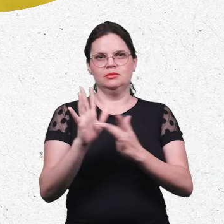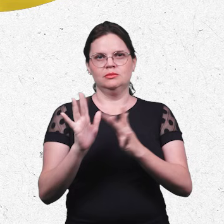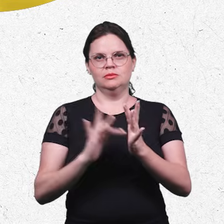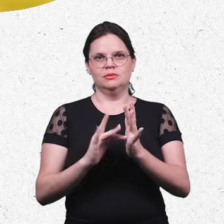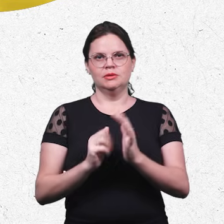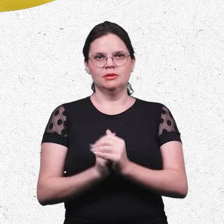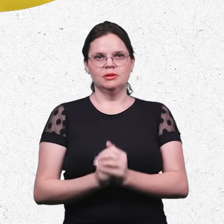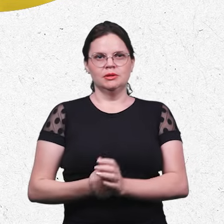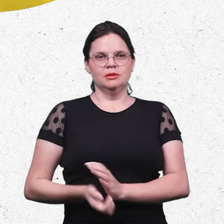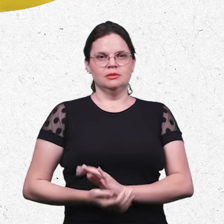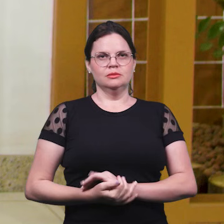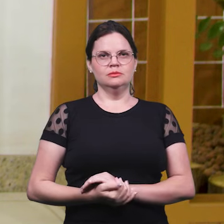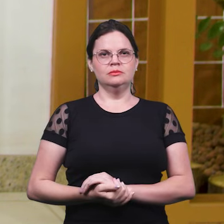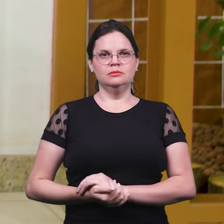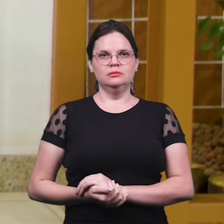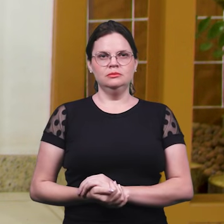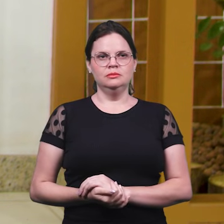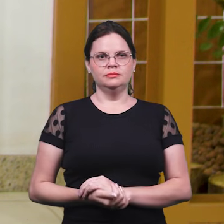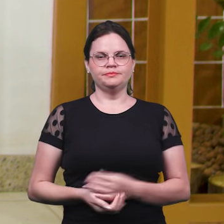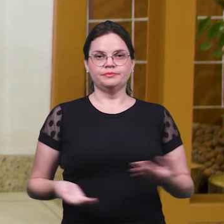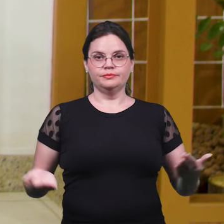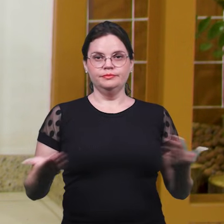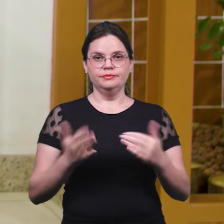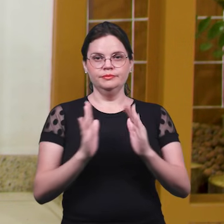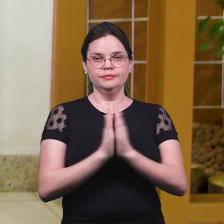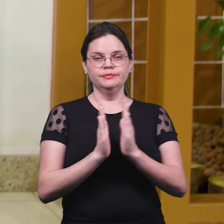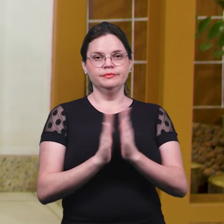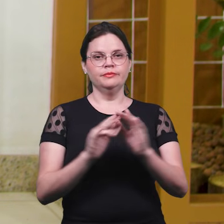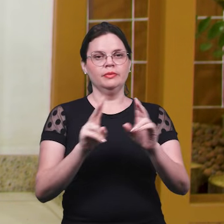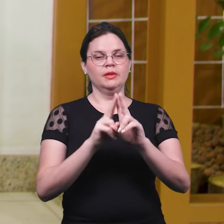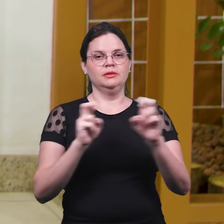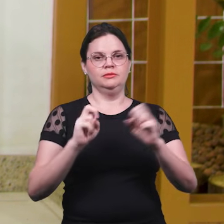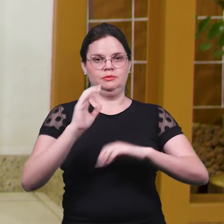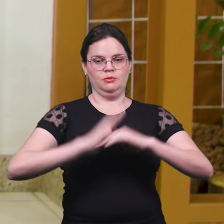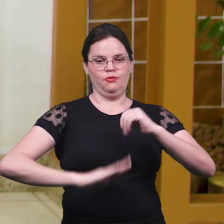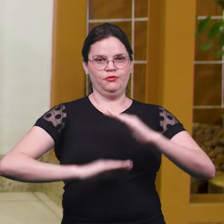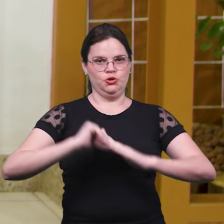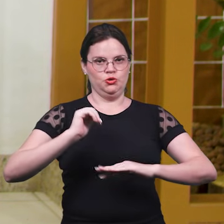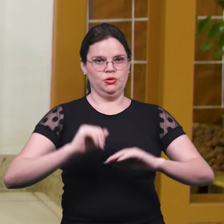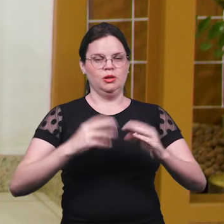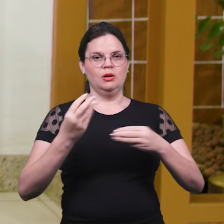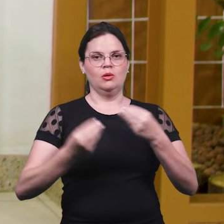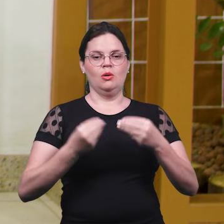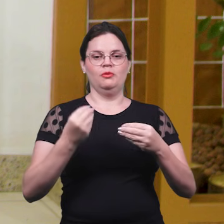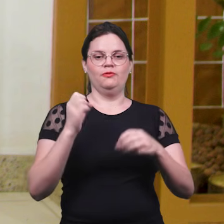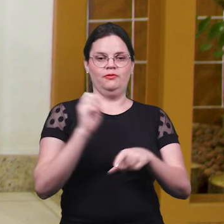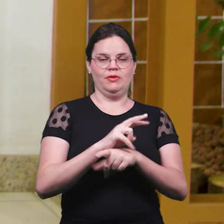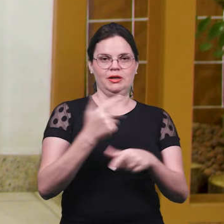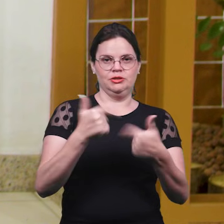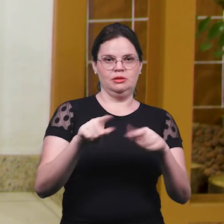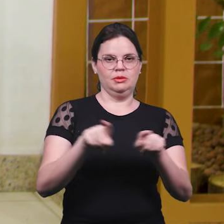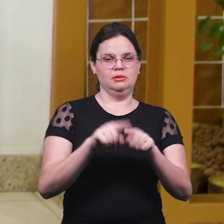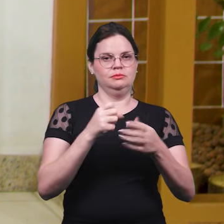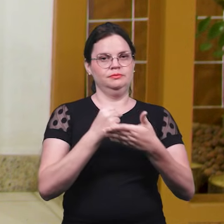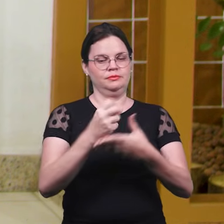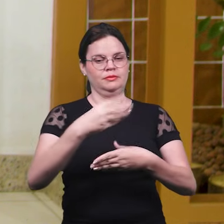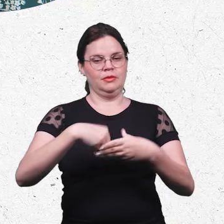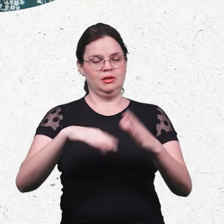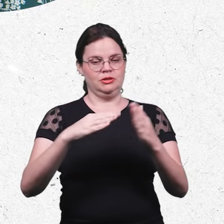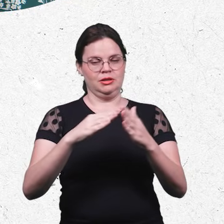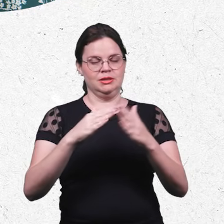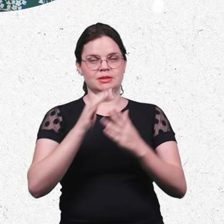nome de Jesus. Amém, Senhor. Agora nós teremos uma intercessão pela vida profissional, emprego e sustento aos nossos